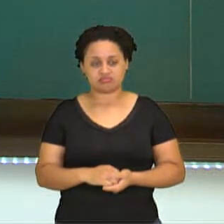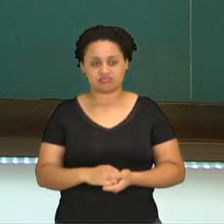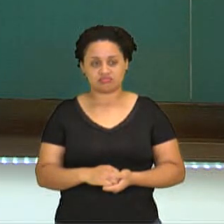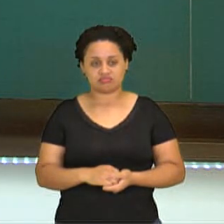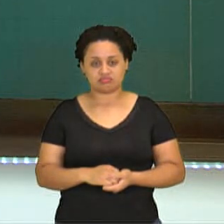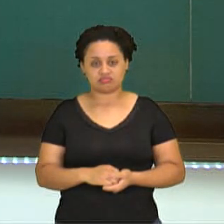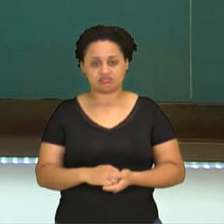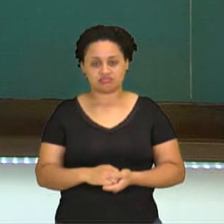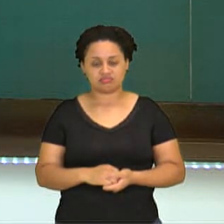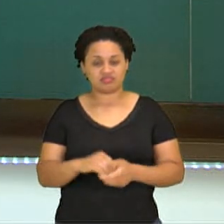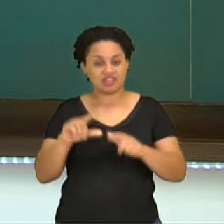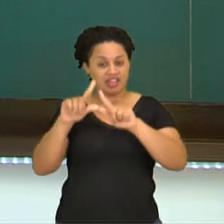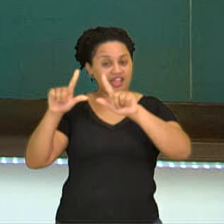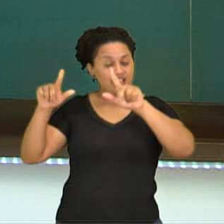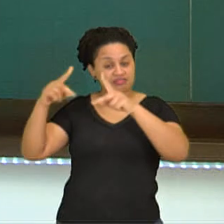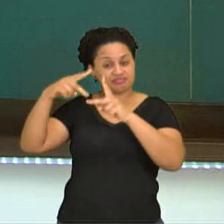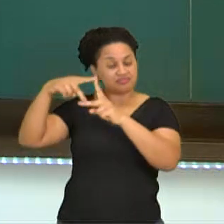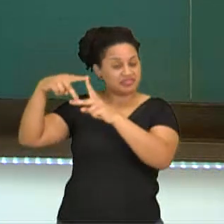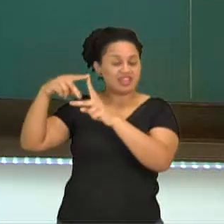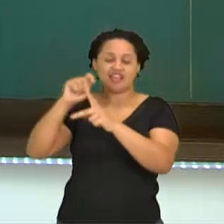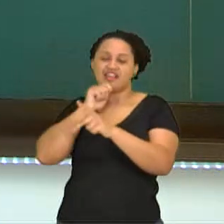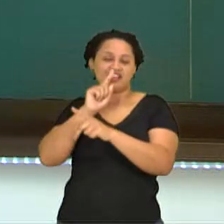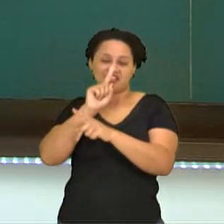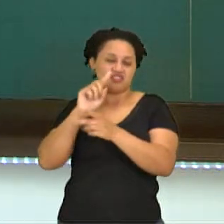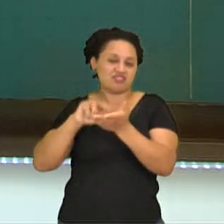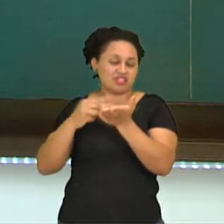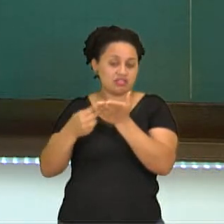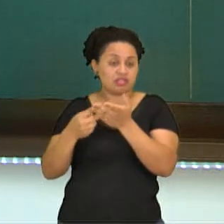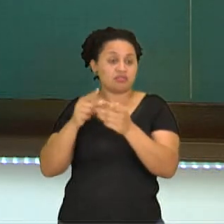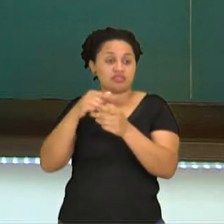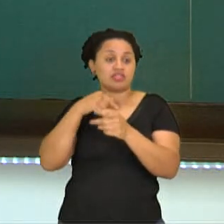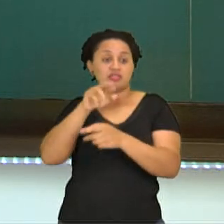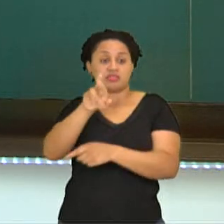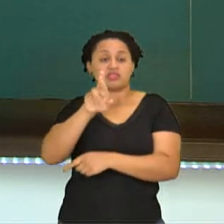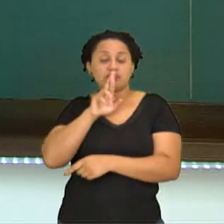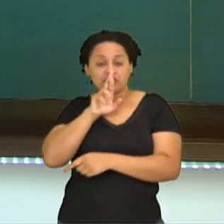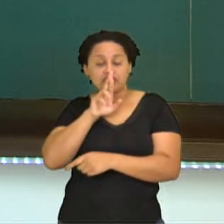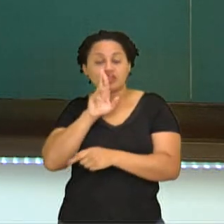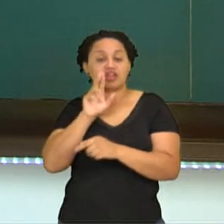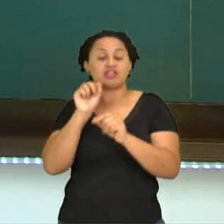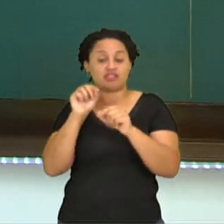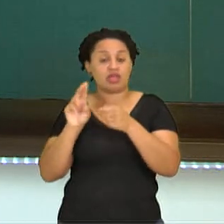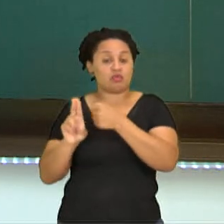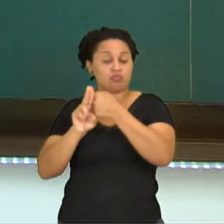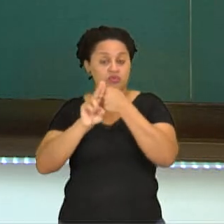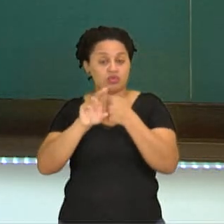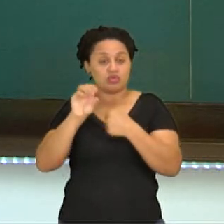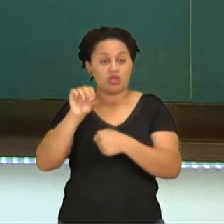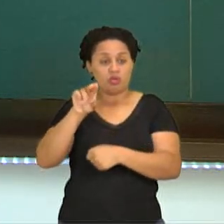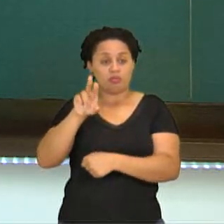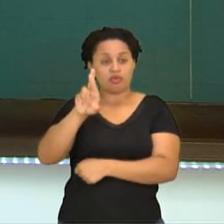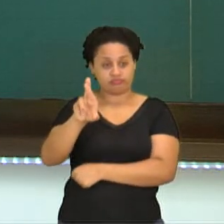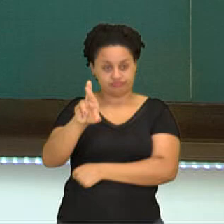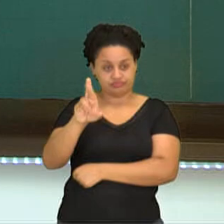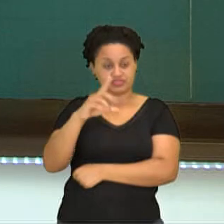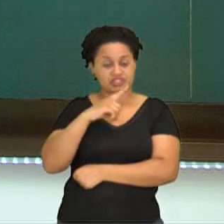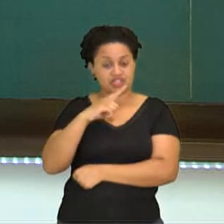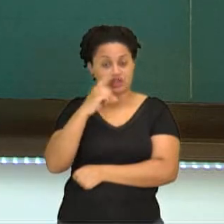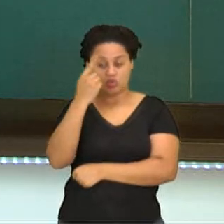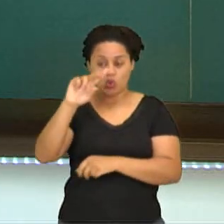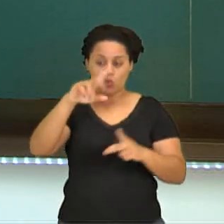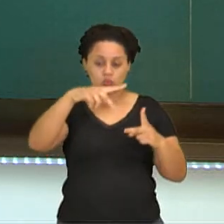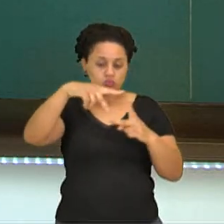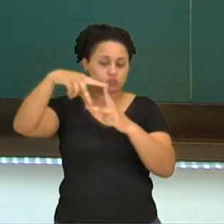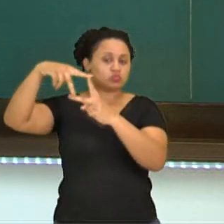A teacher não vai traduzir ali ainda para vocês me dizerem. O pronome our, utilizado no